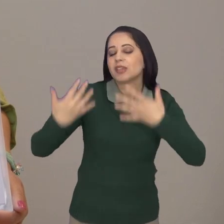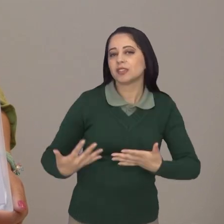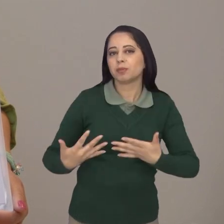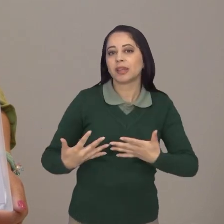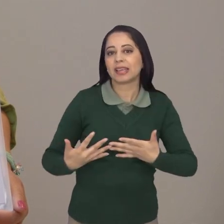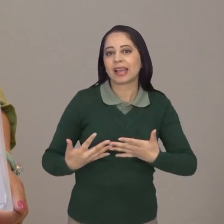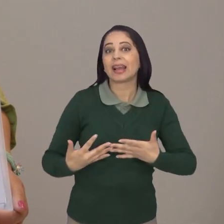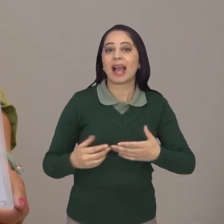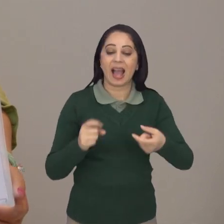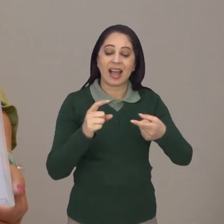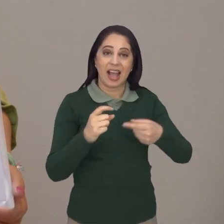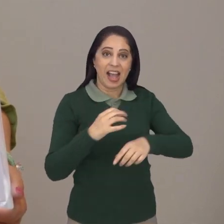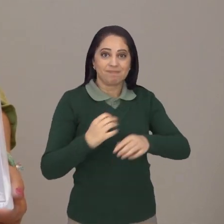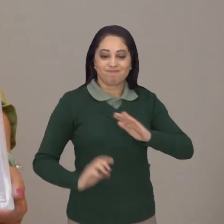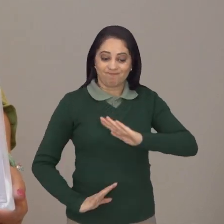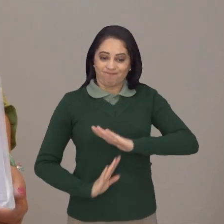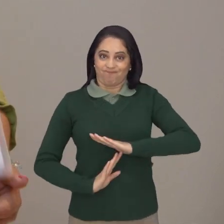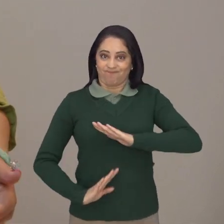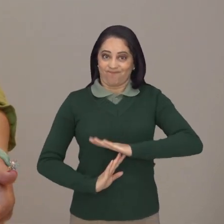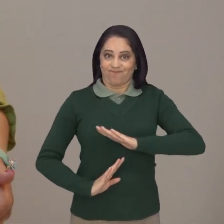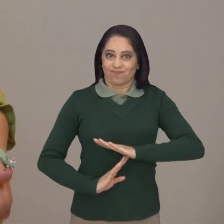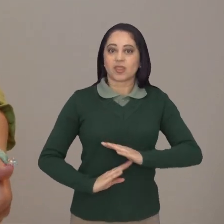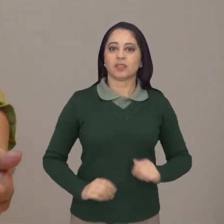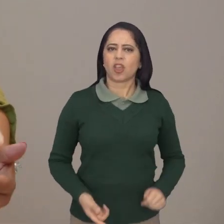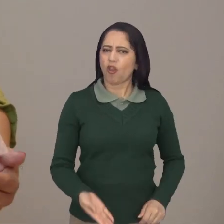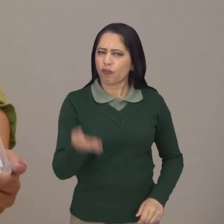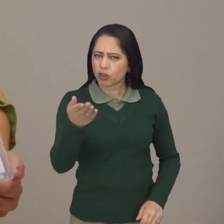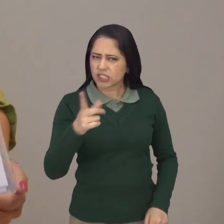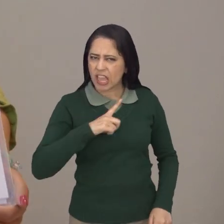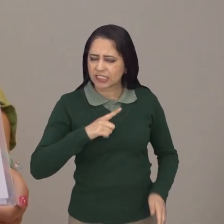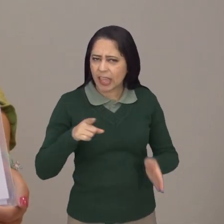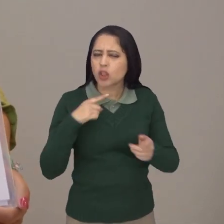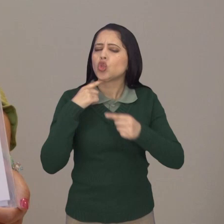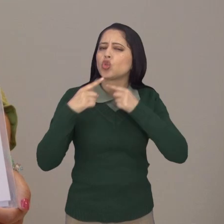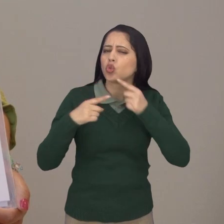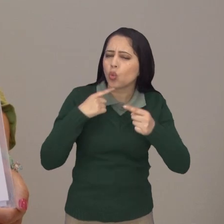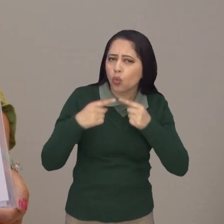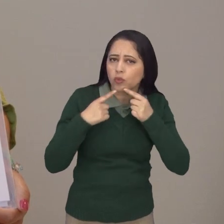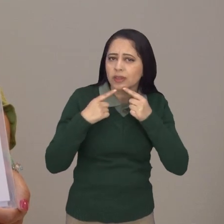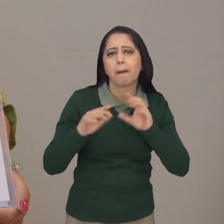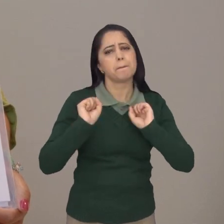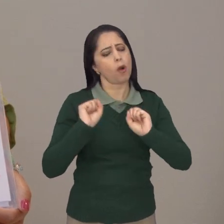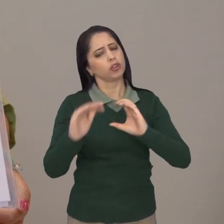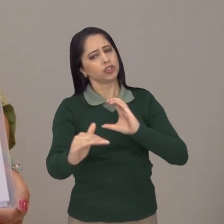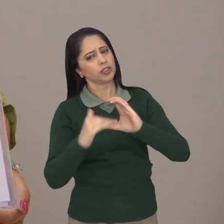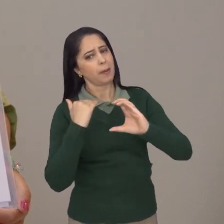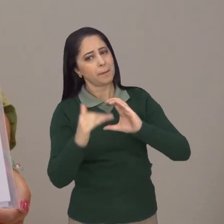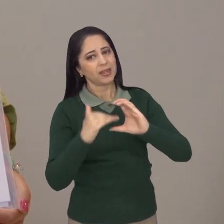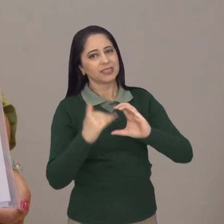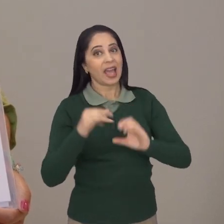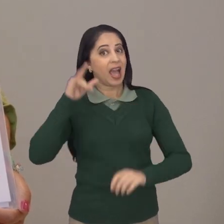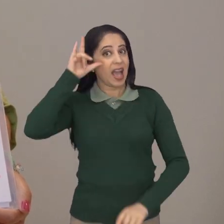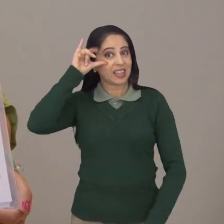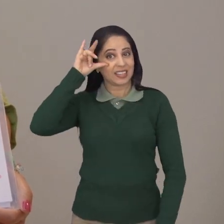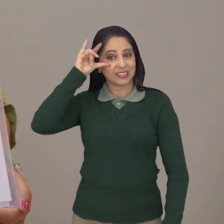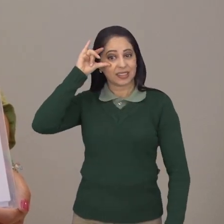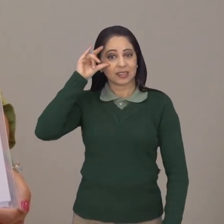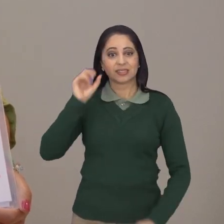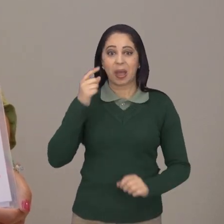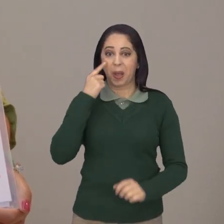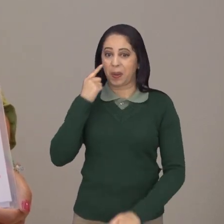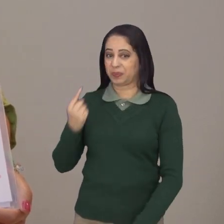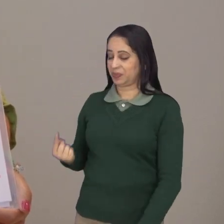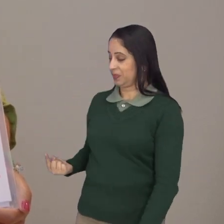sobre intolerâncias alimentares. E você, tem alguma pergunta? Manda pra gente por meio do nosso Instagram.